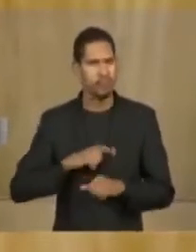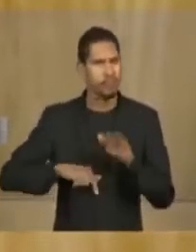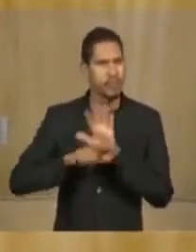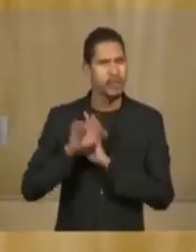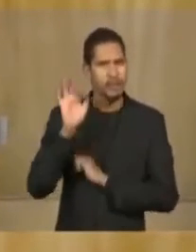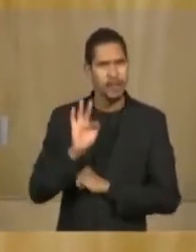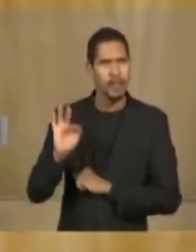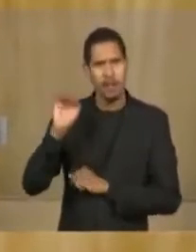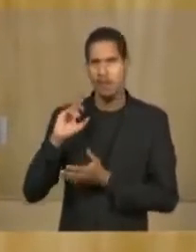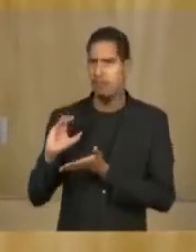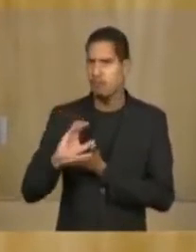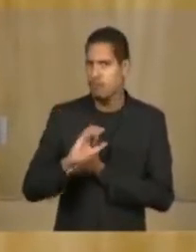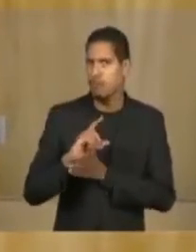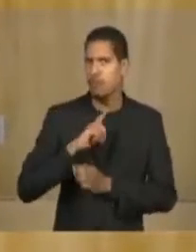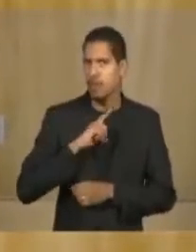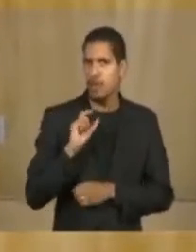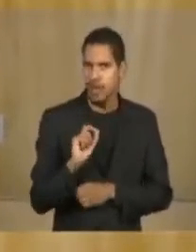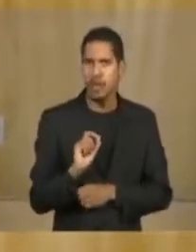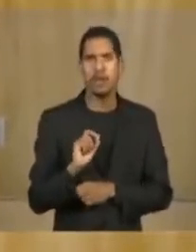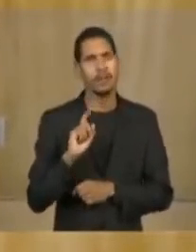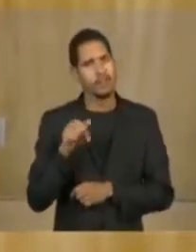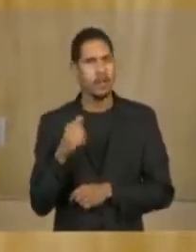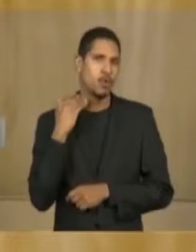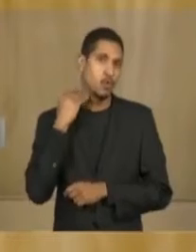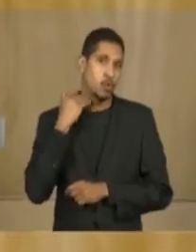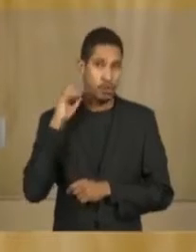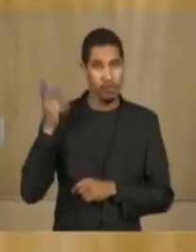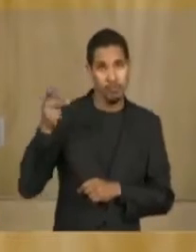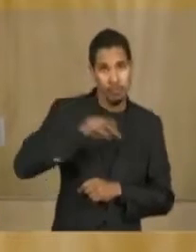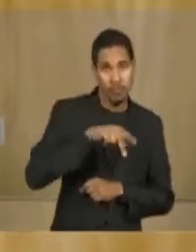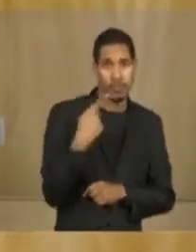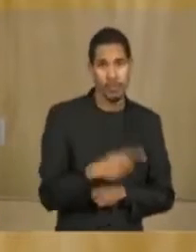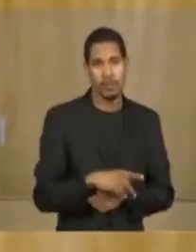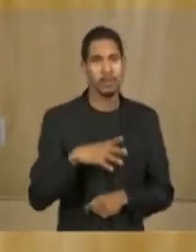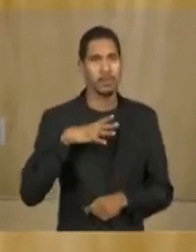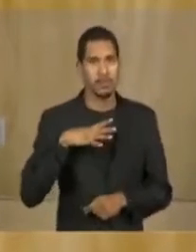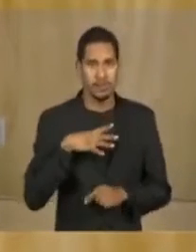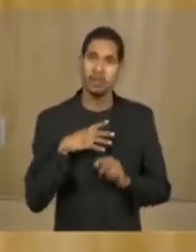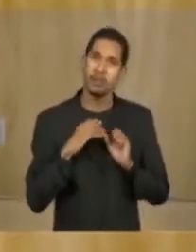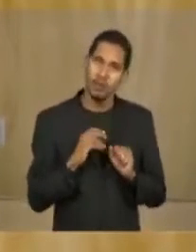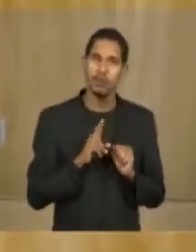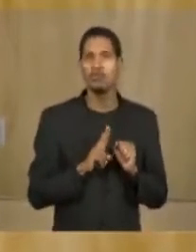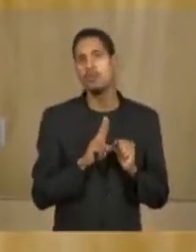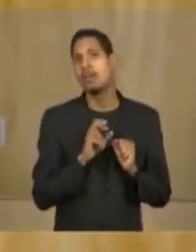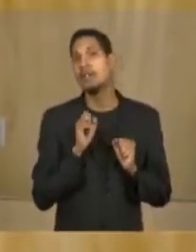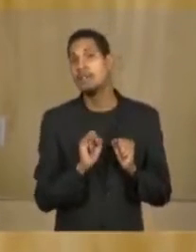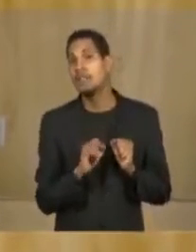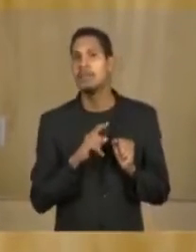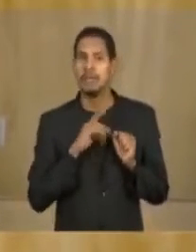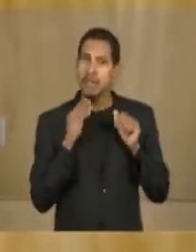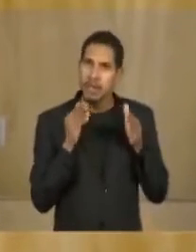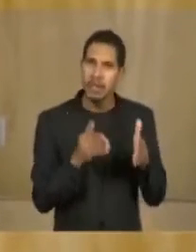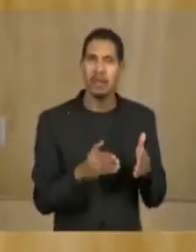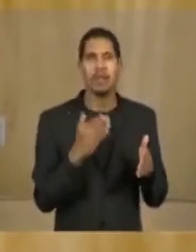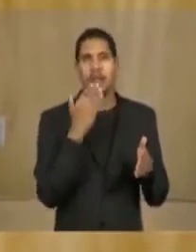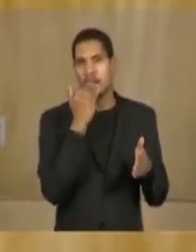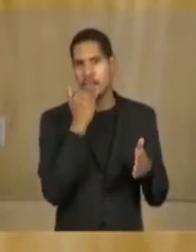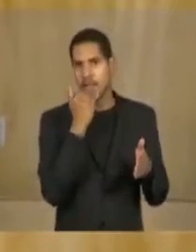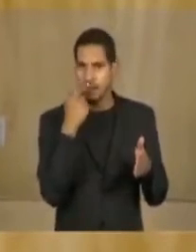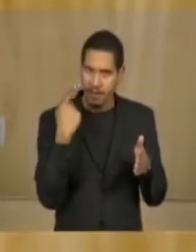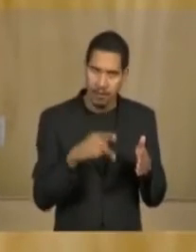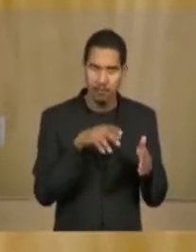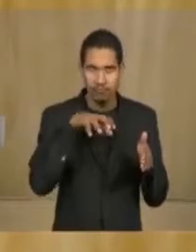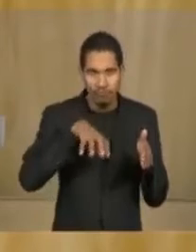recursos federais do PNAE que vêm para uma conta do município só poderiam ser usados para servir a alimentação